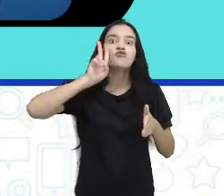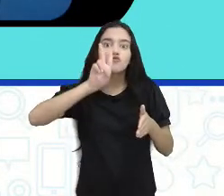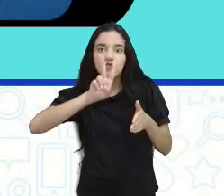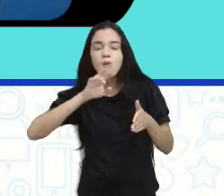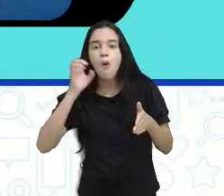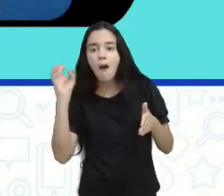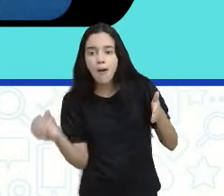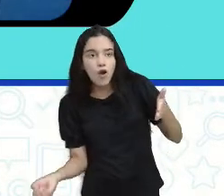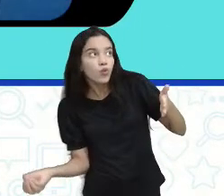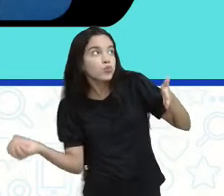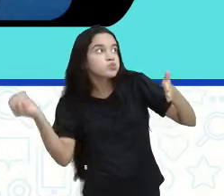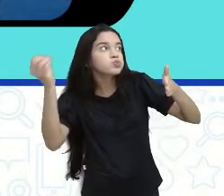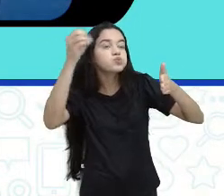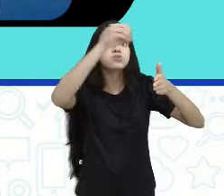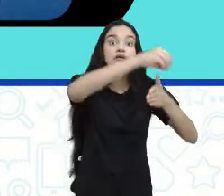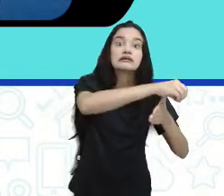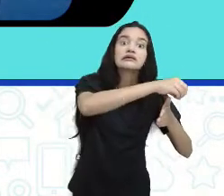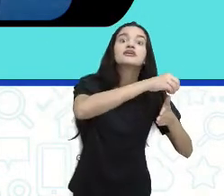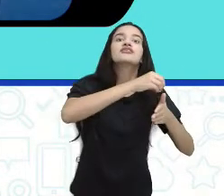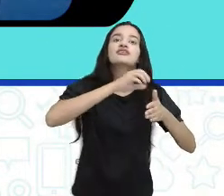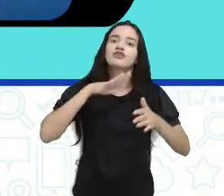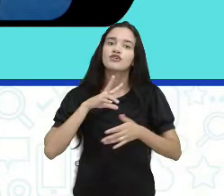saindo e foi lá buscar.